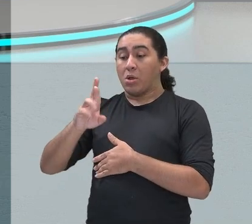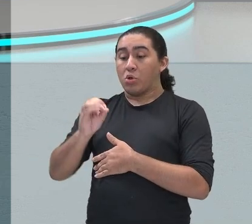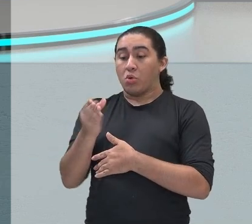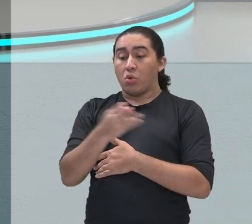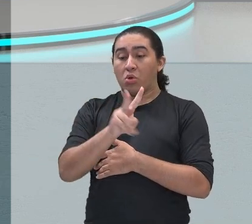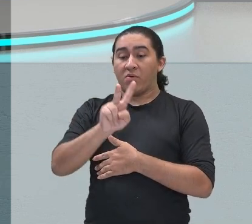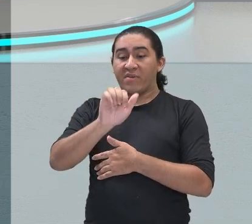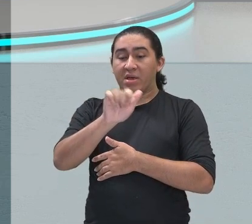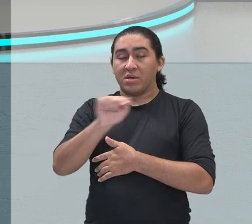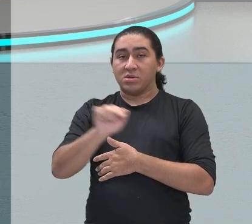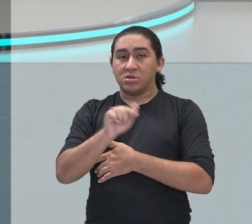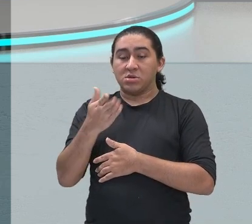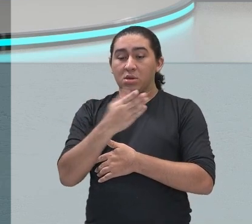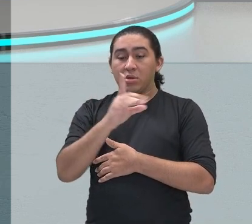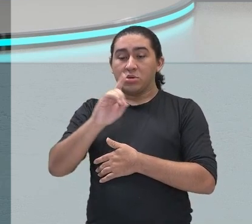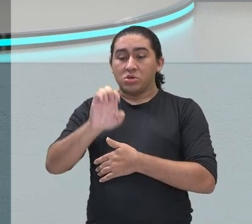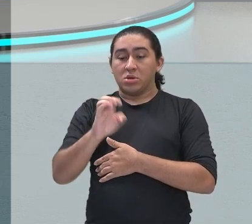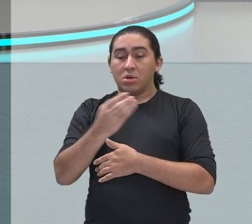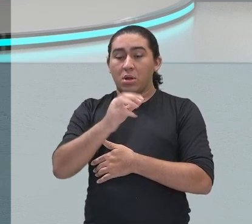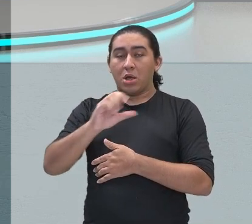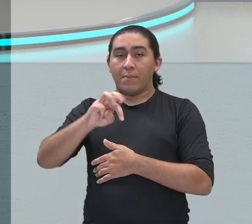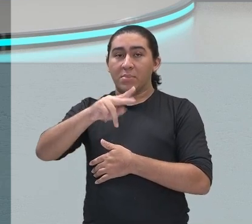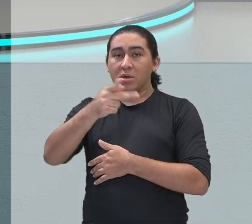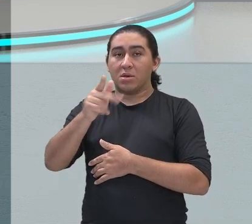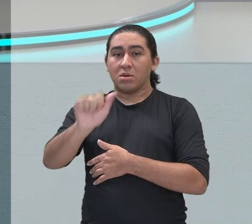de Caminha. Seu conteúdo